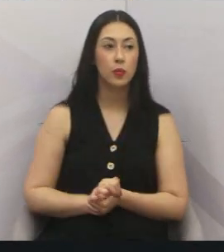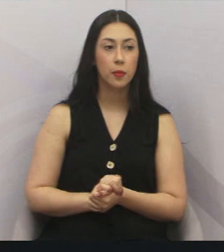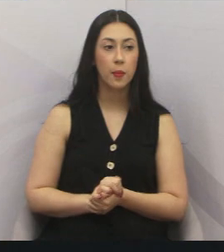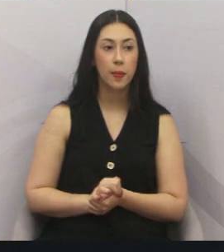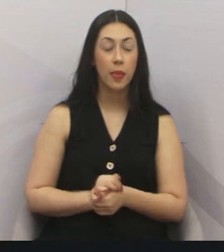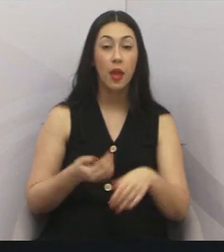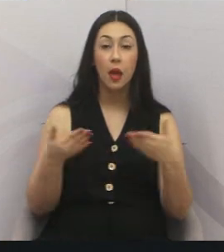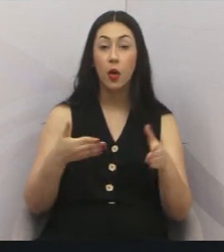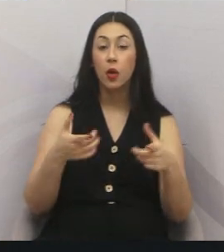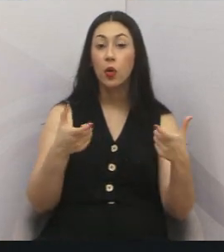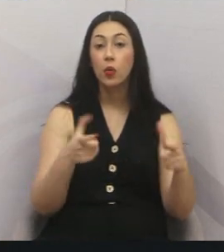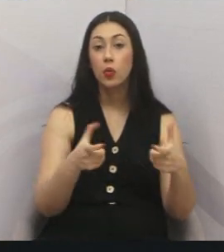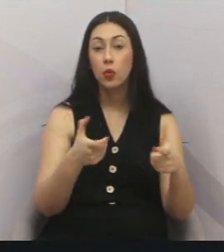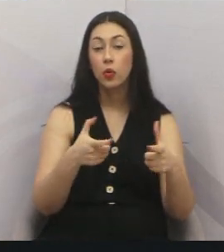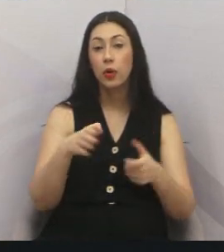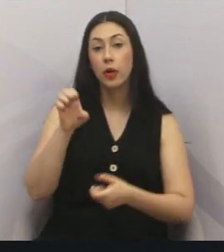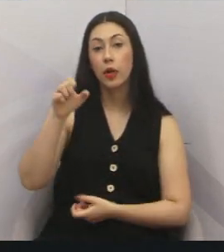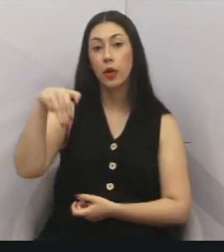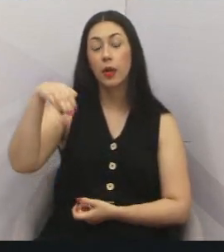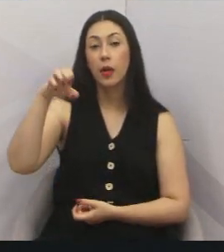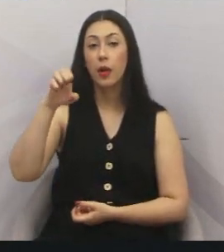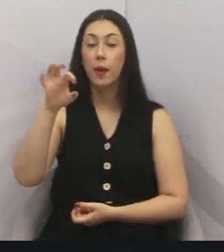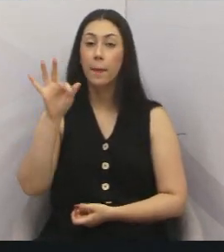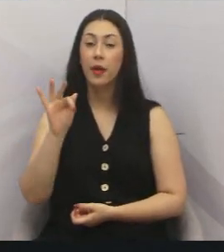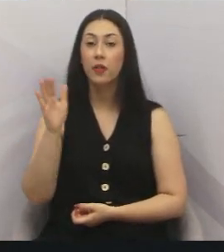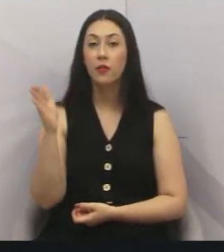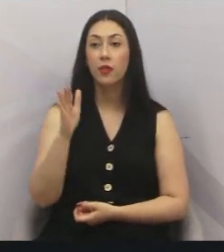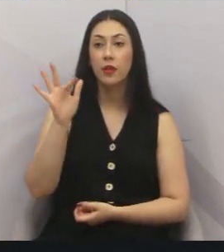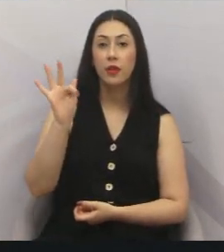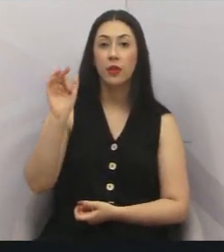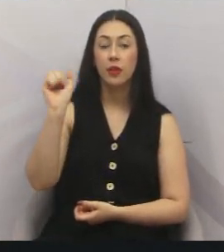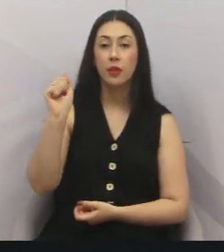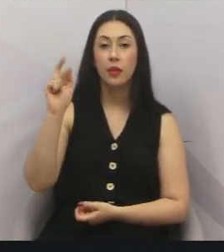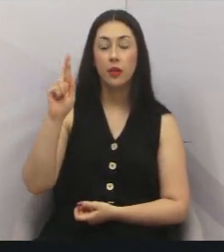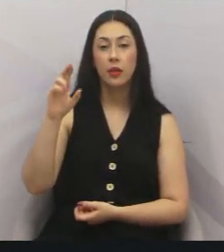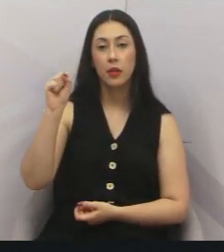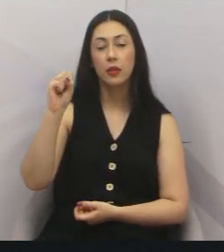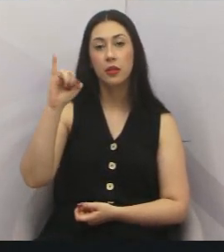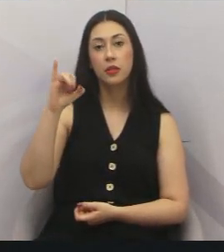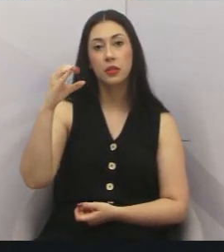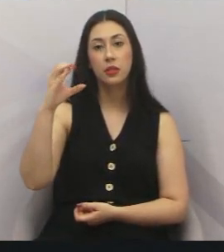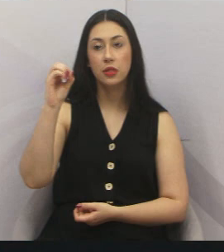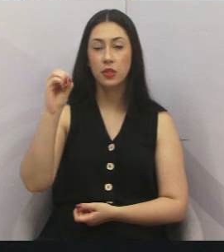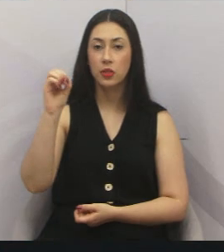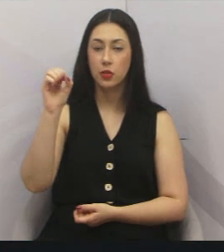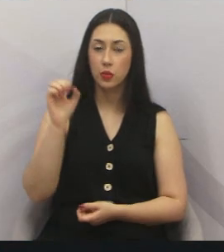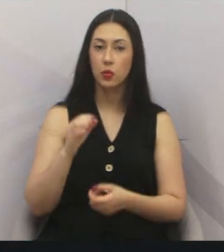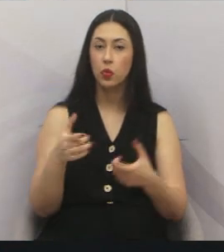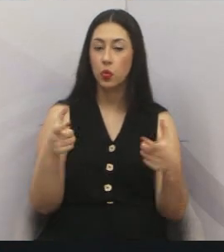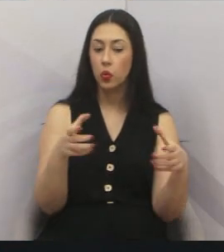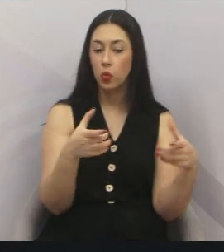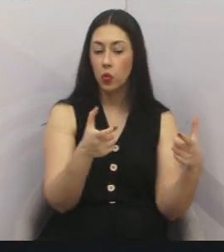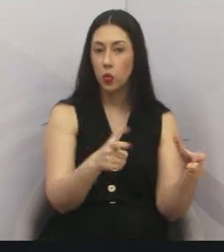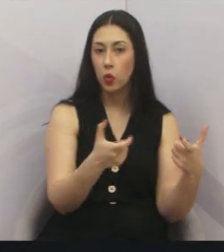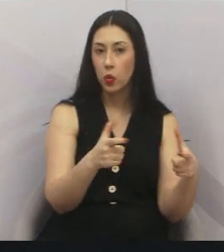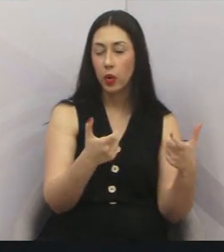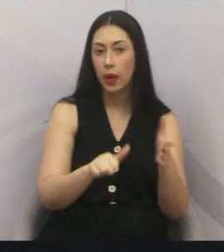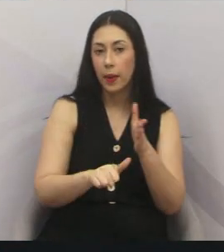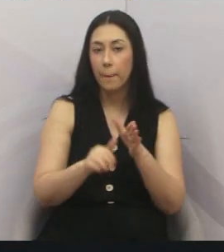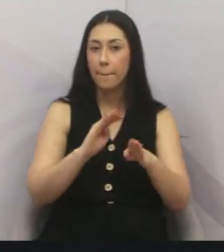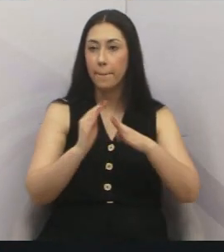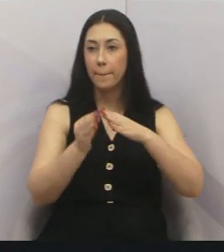Próxima sessão eleitoral, MF Tarcísio Francisco Barbosa, no bairro Conjunto 1º de